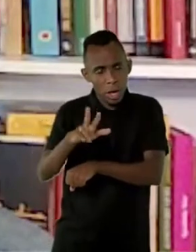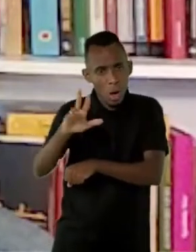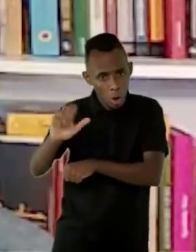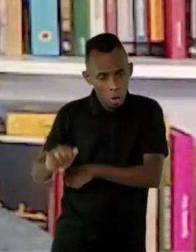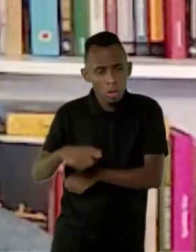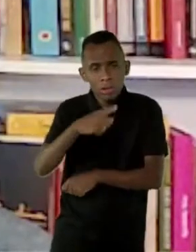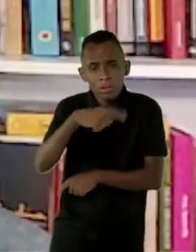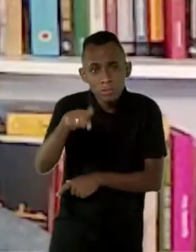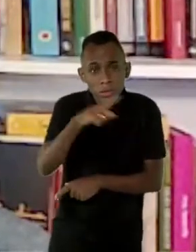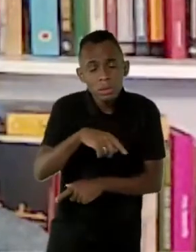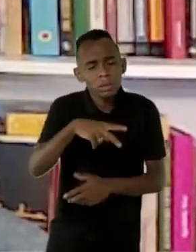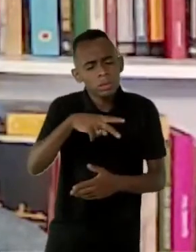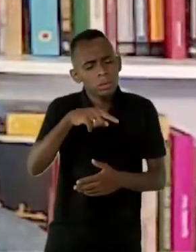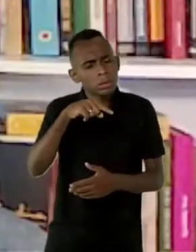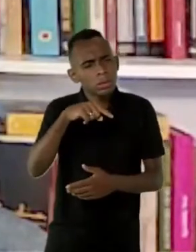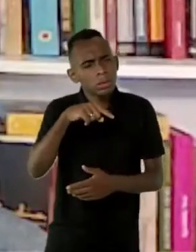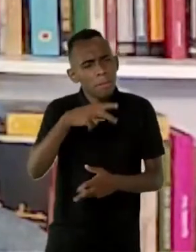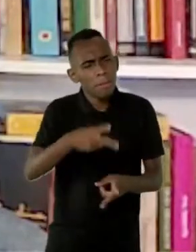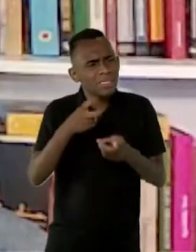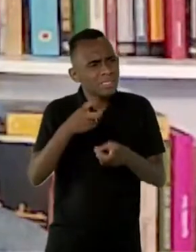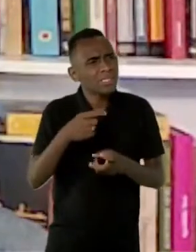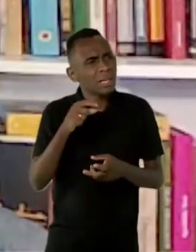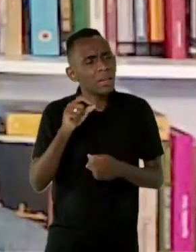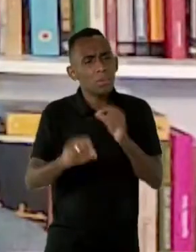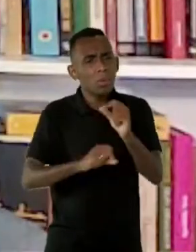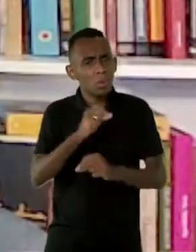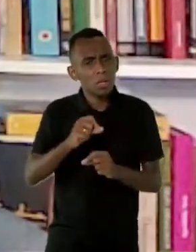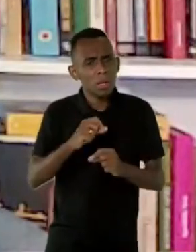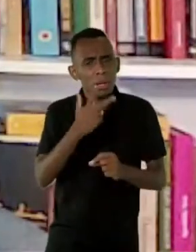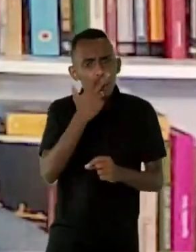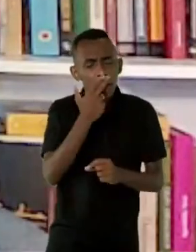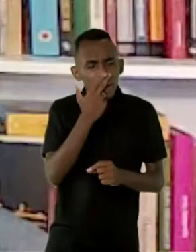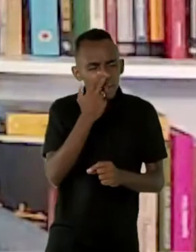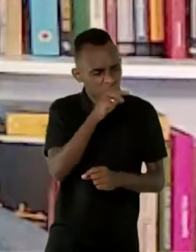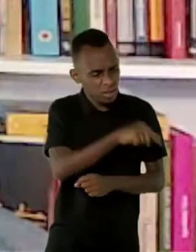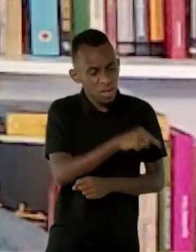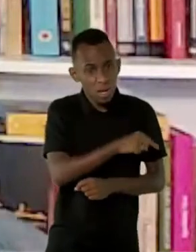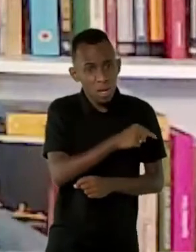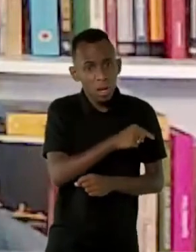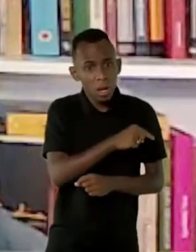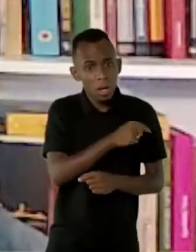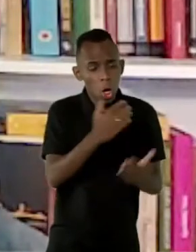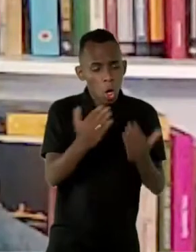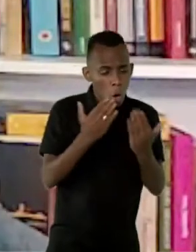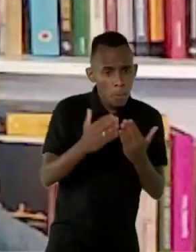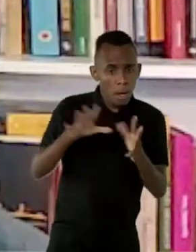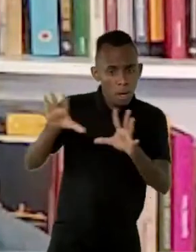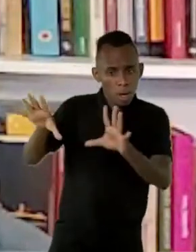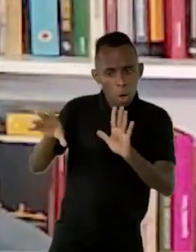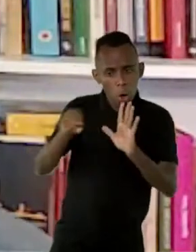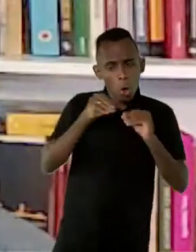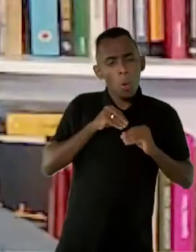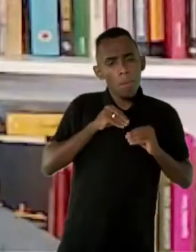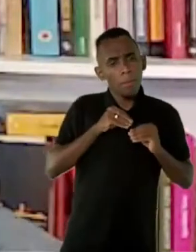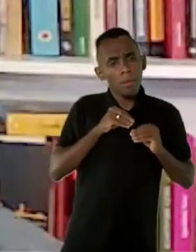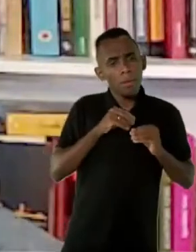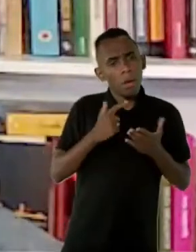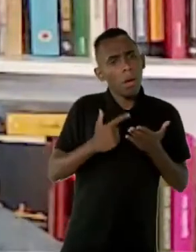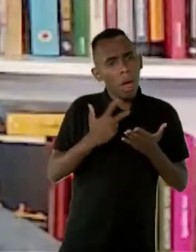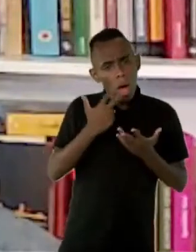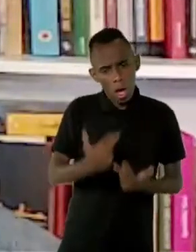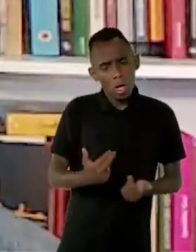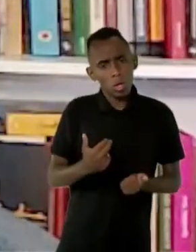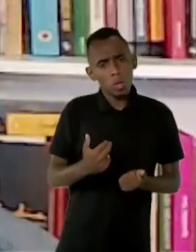você percebe muito dessa reprodução da linguagem em si. Por exemplo, todo o livro dela tem